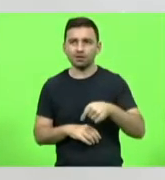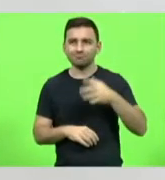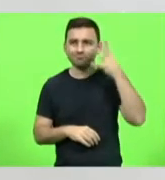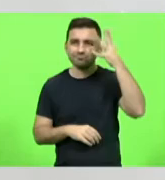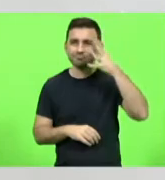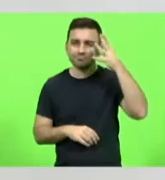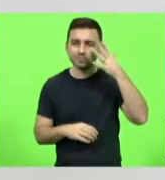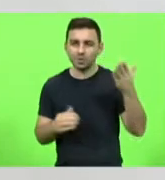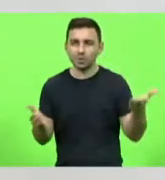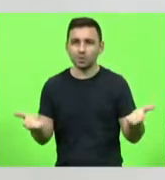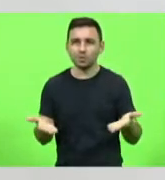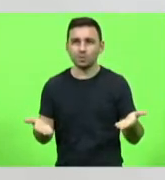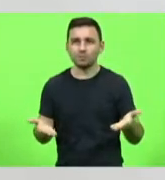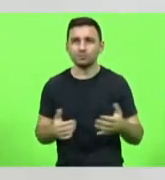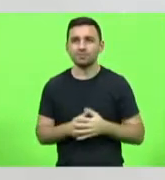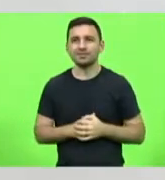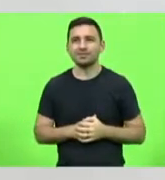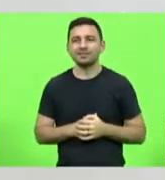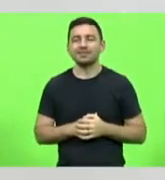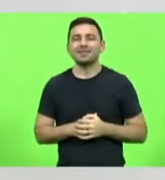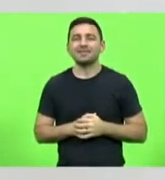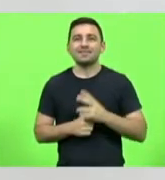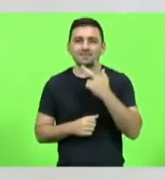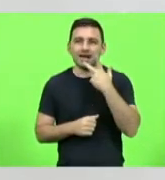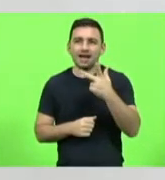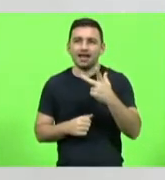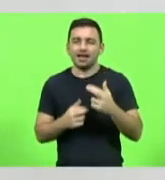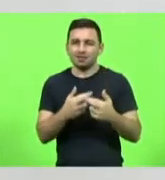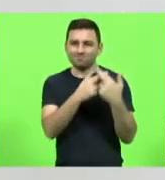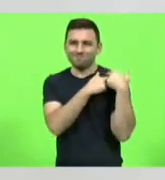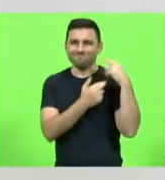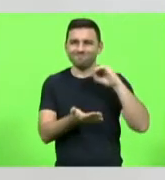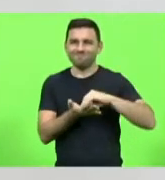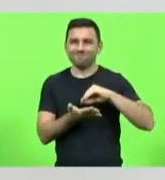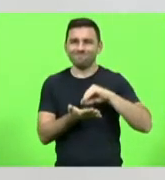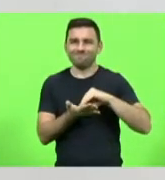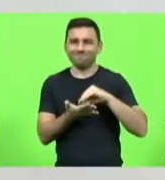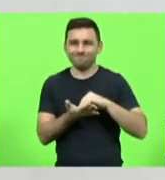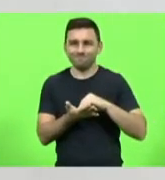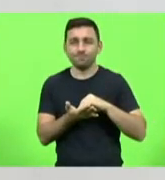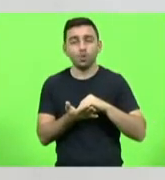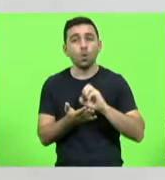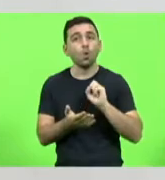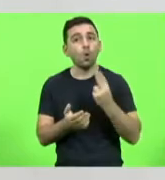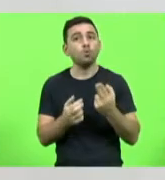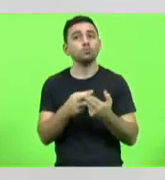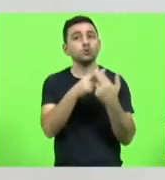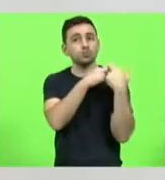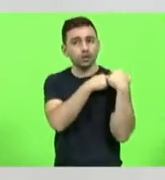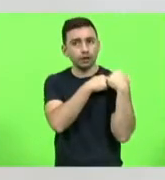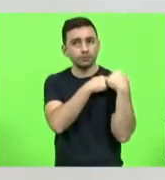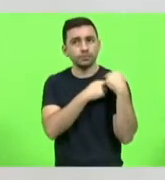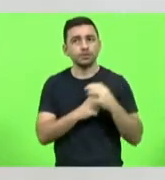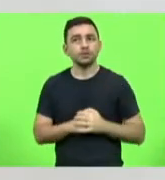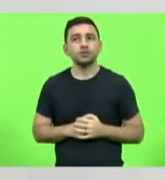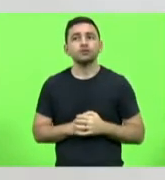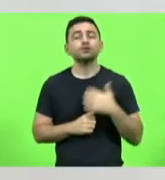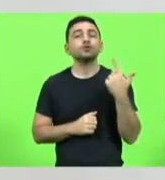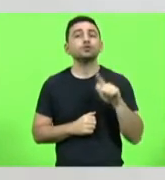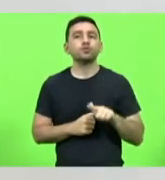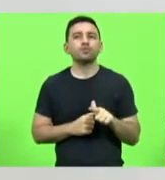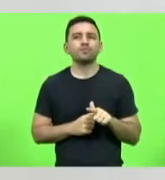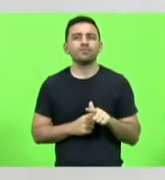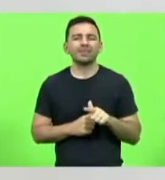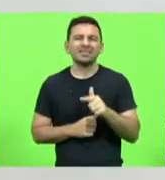você ver quando nós falamos de irresponsabilidade e de responsabilidade. Tá? O termo, mais uma vez, né,